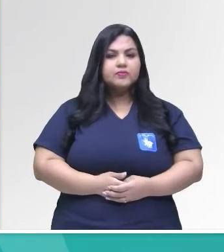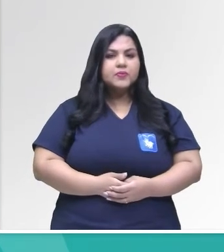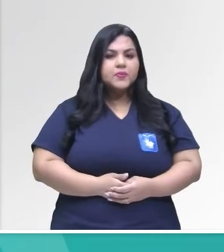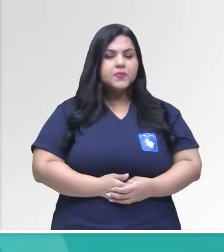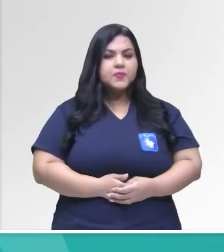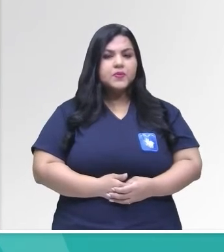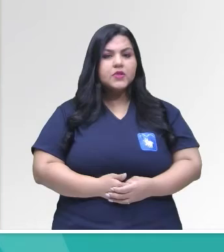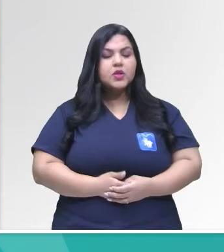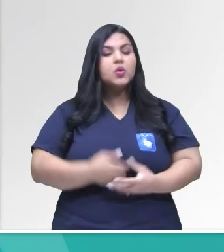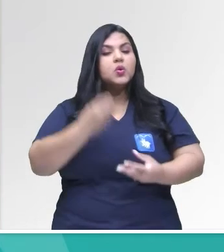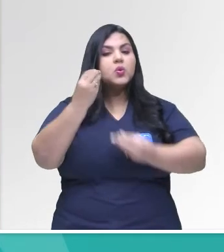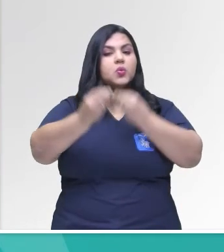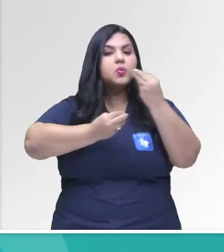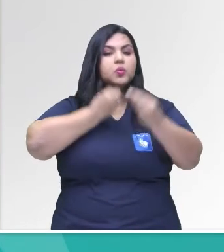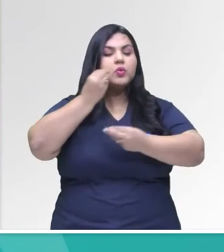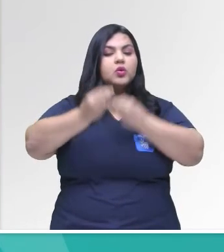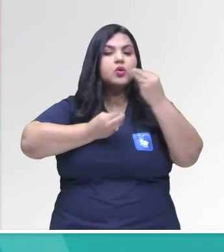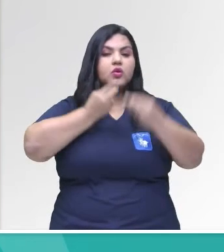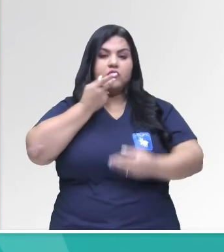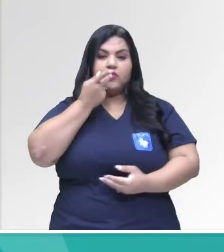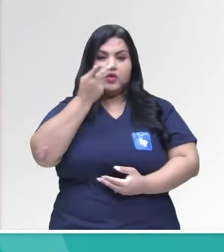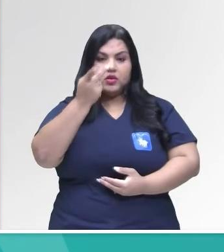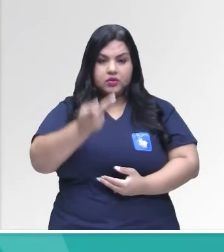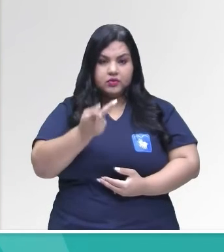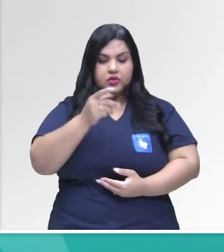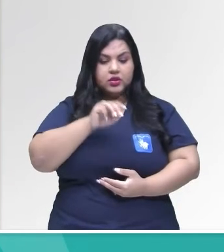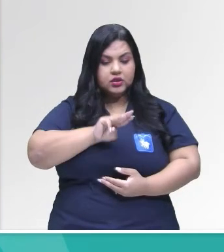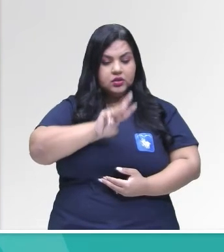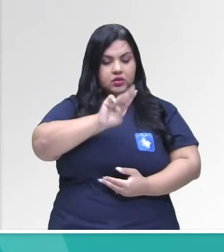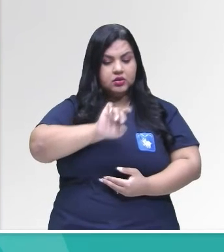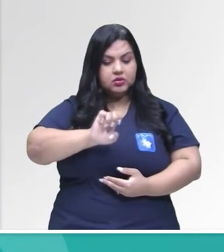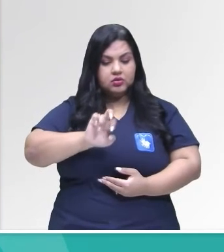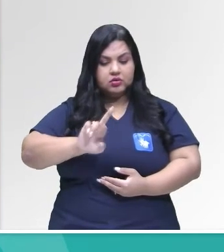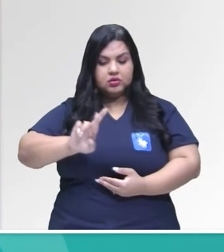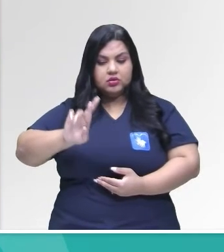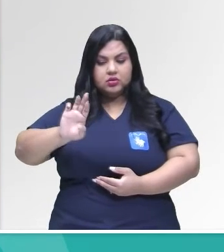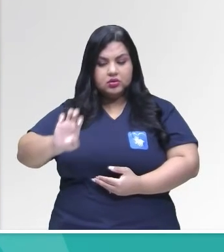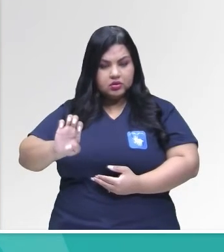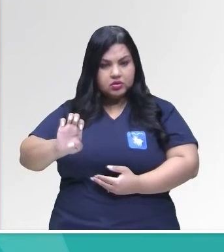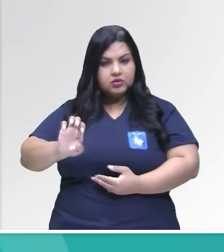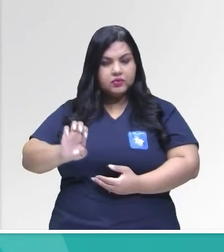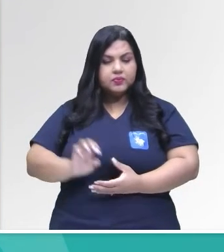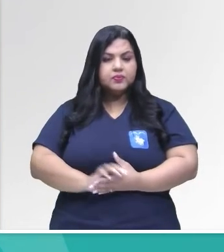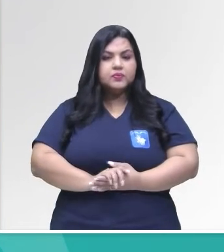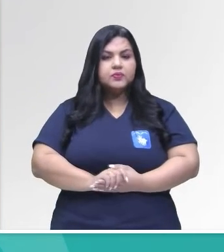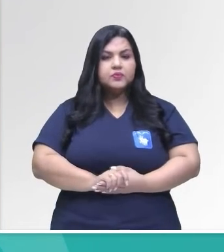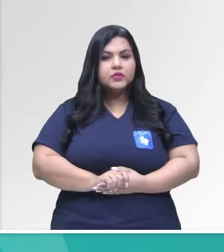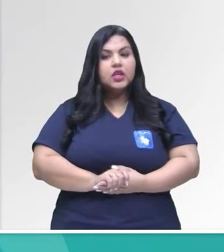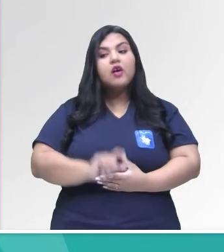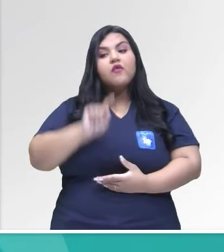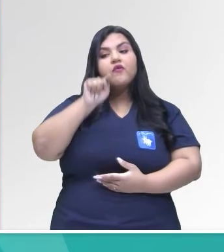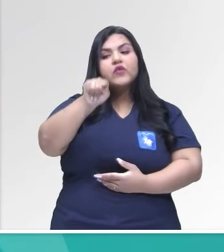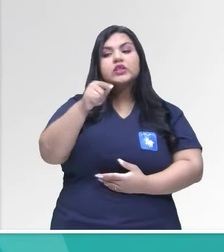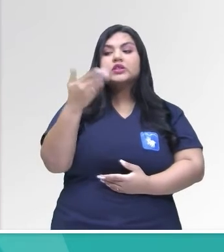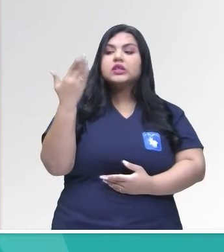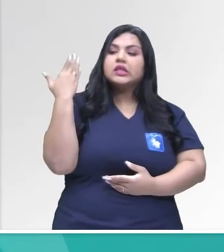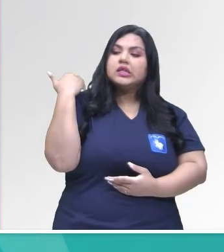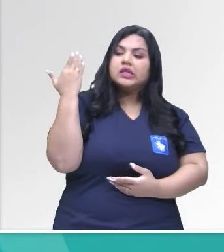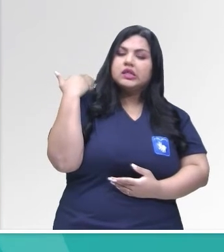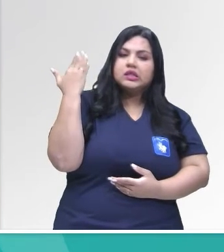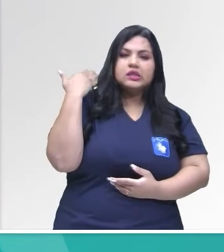Were é como eu pronuncio were. Então eu digo you were, você era ou